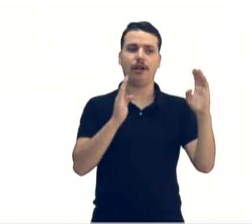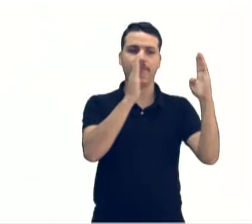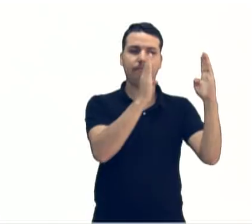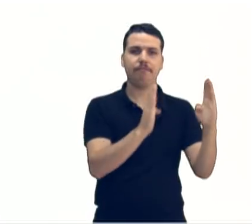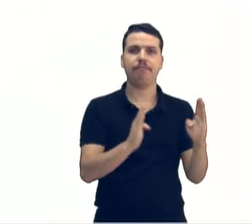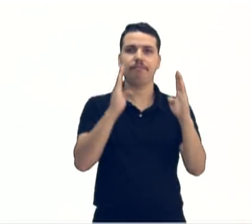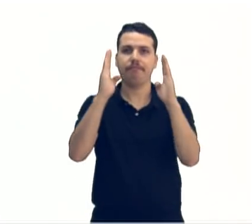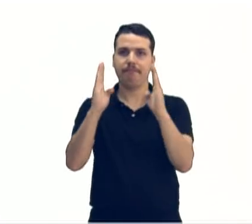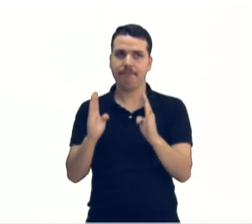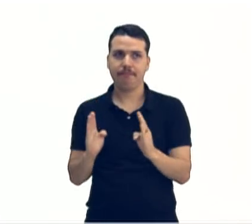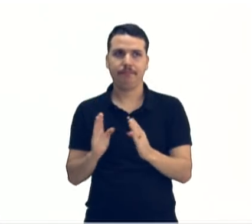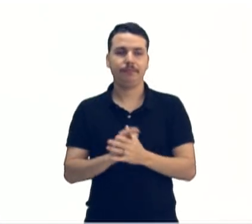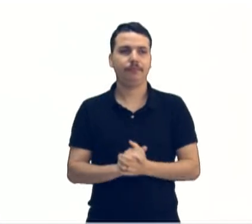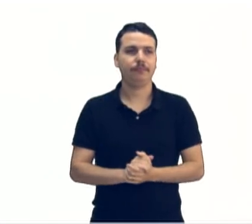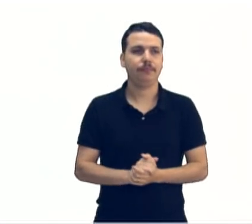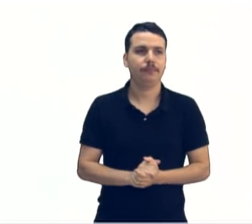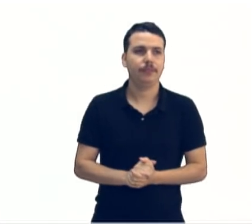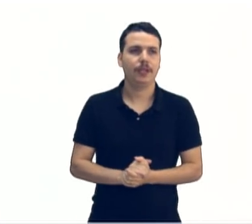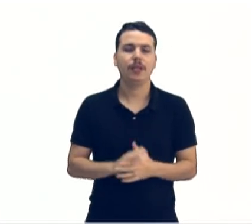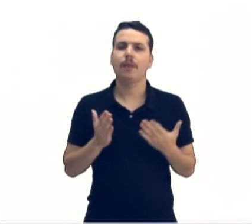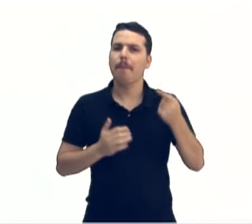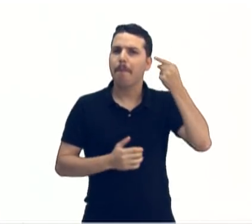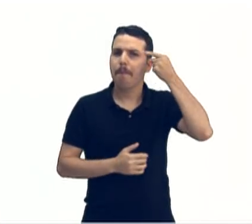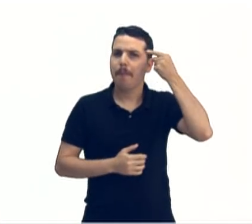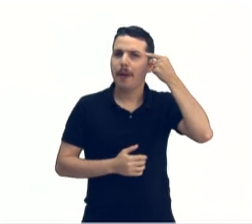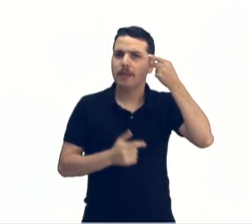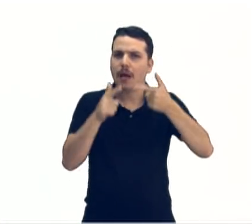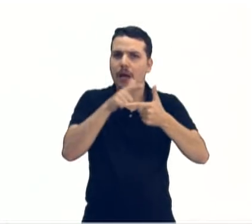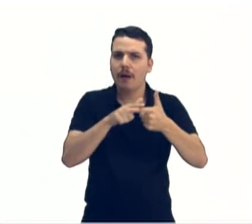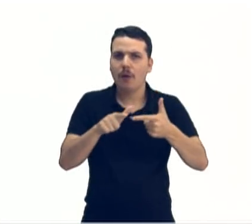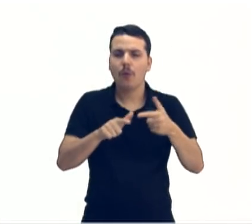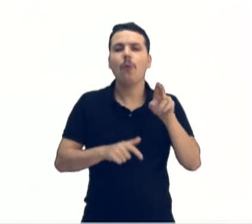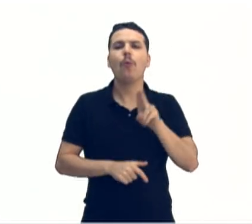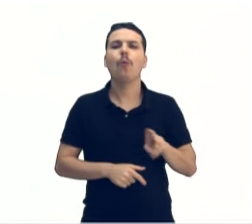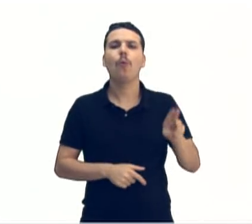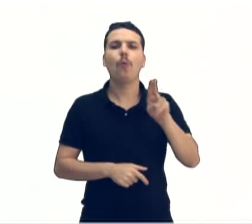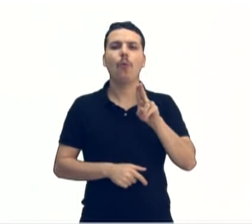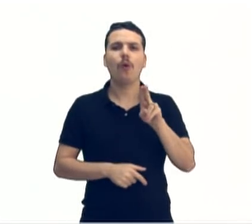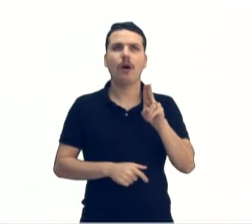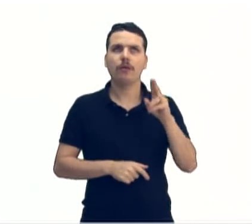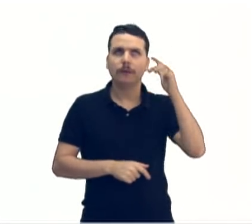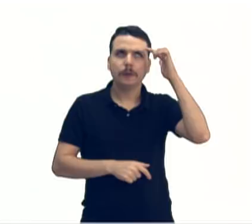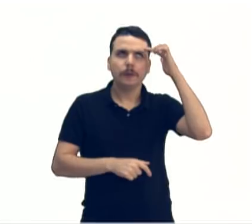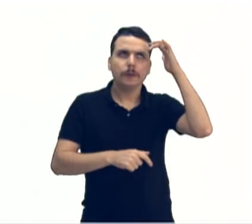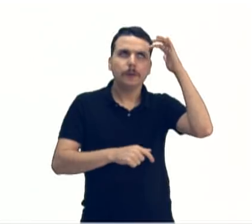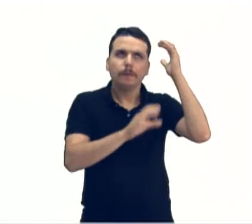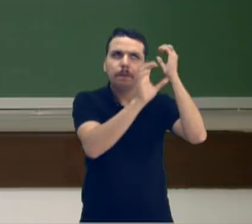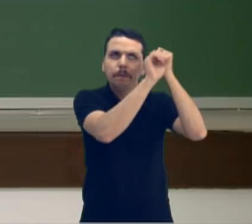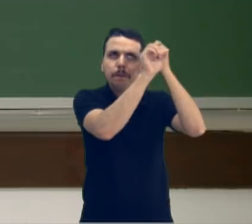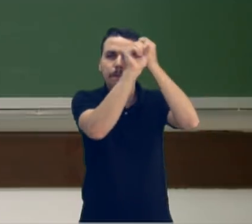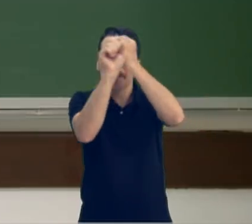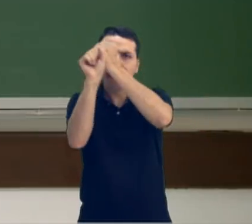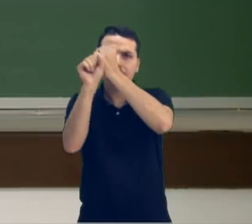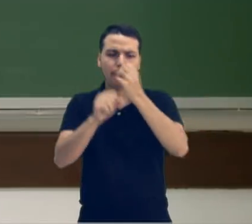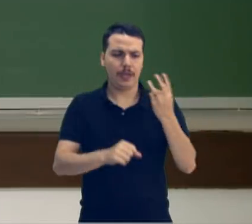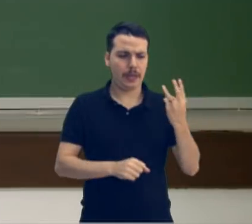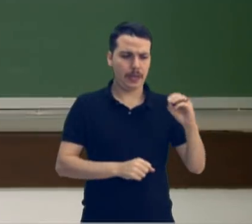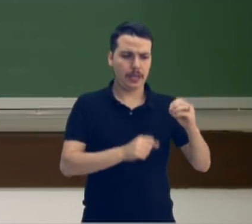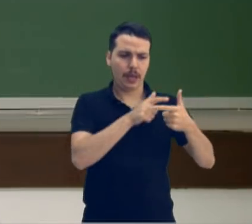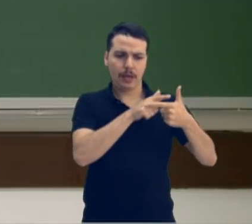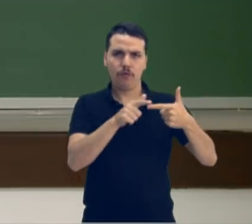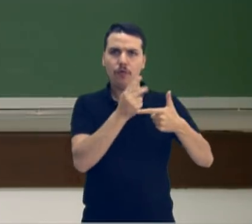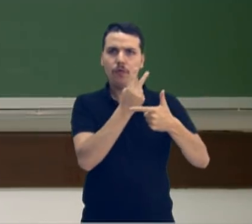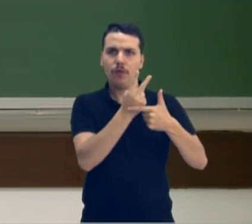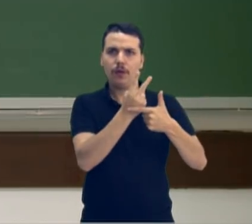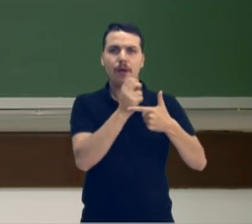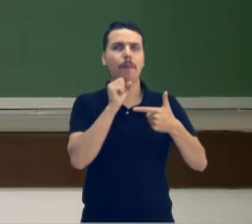assim. Ah, então eu vou pensar na divisão. Vou usar o cálculo mental. 30 dividido por 2, eu